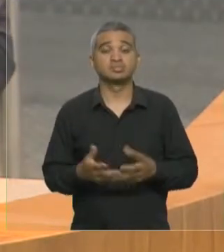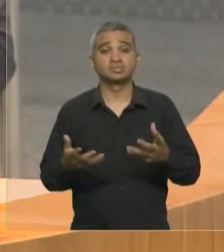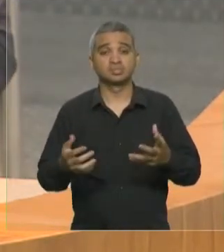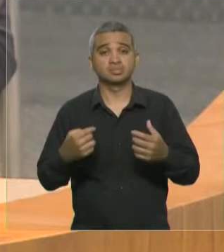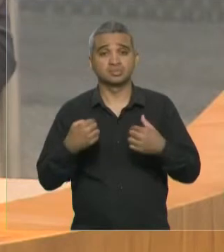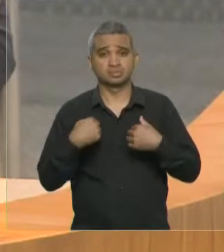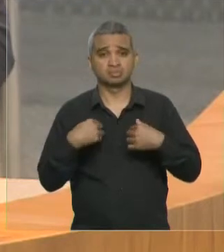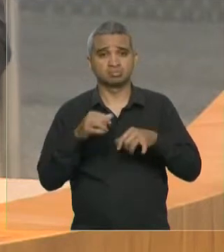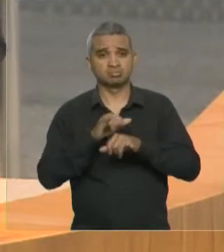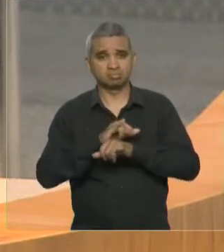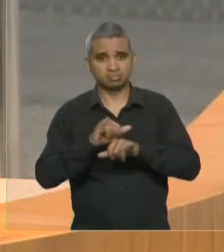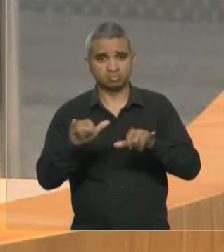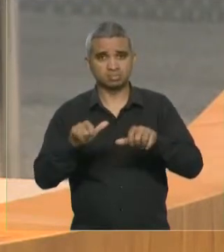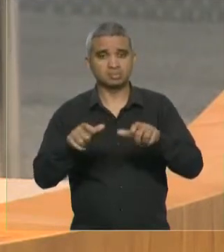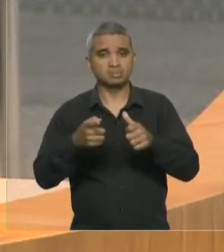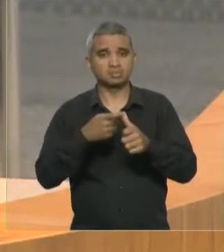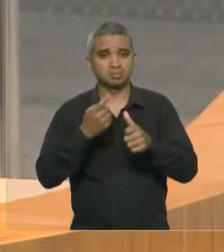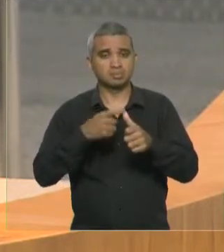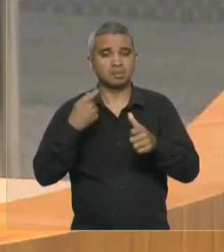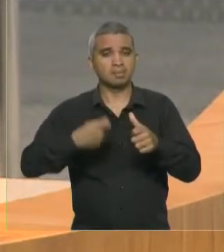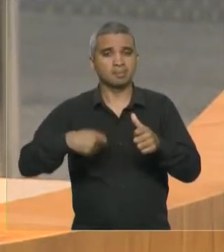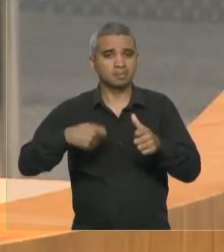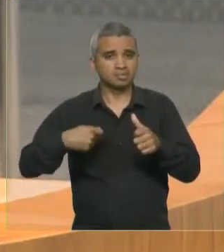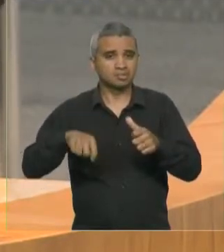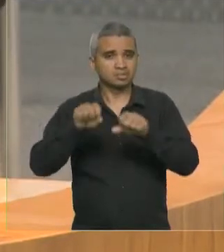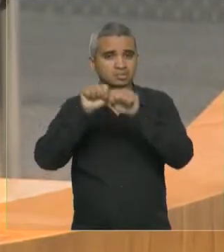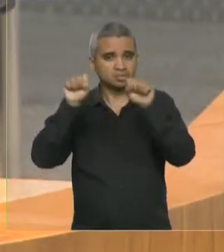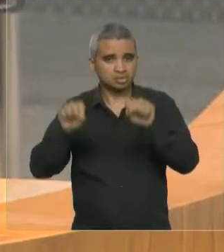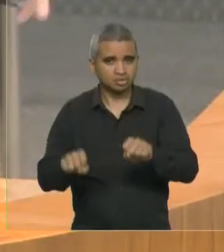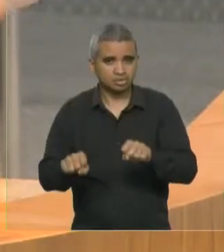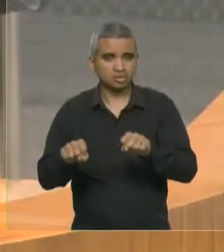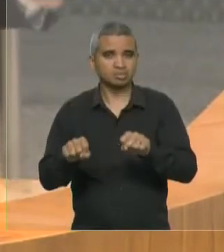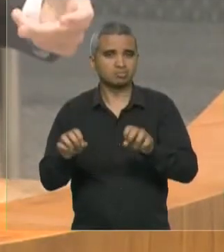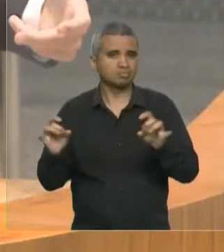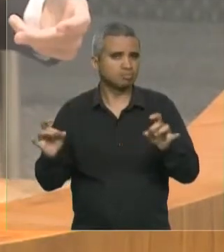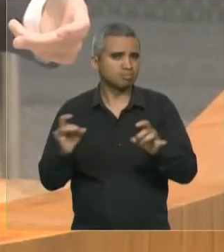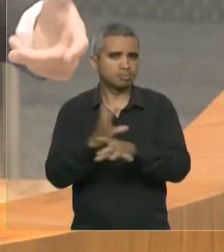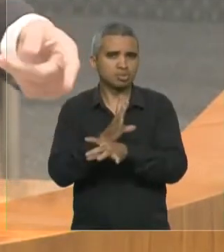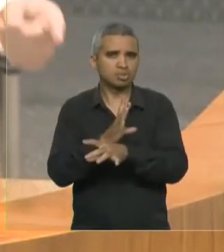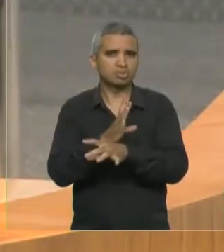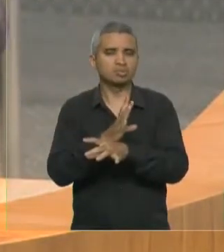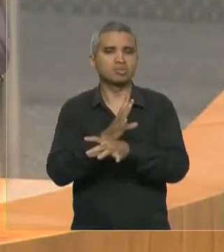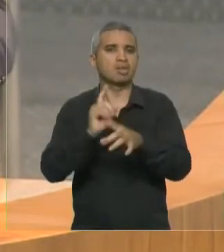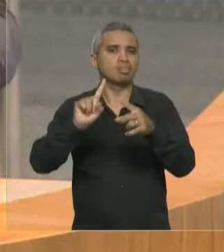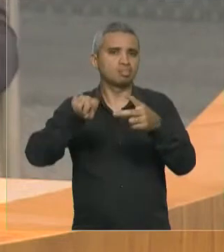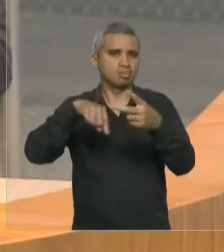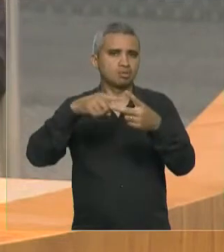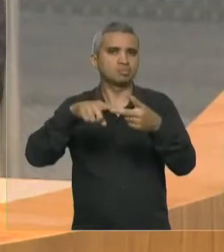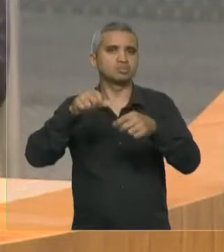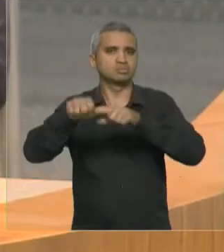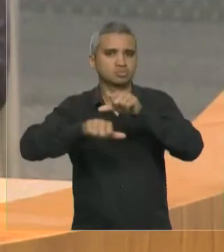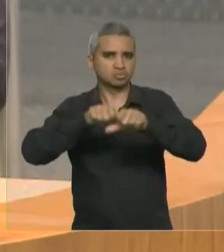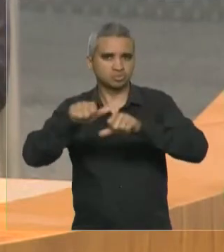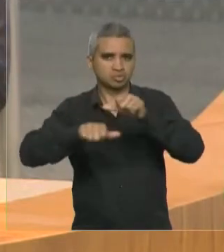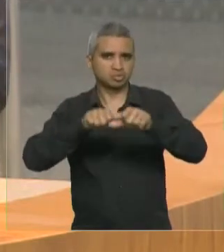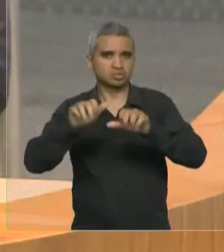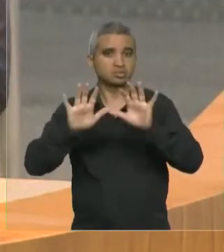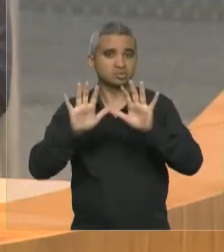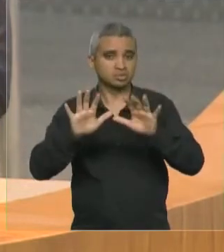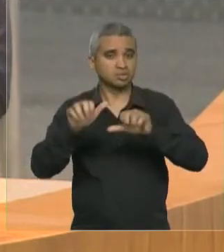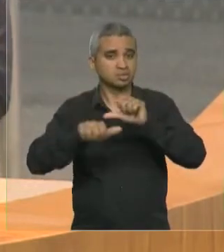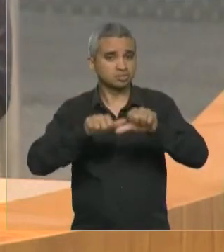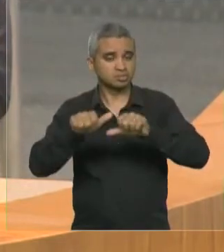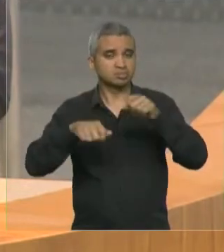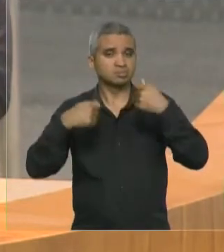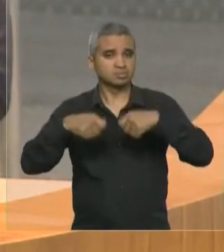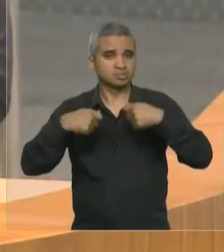Nós precisamos primeiro informatizar o sistema para depois promover qualquer tipo de mudança. E essas mudanças precisam respeitar o direito